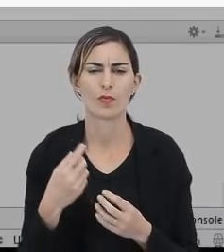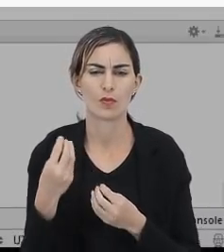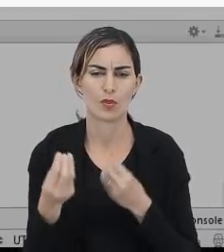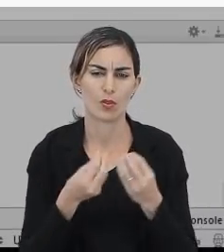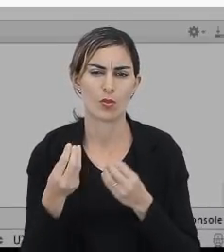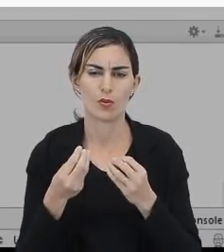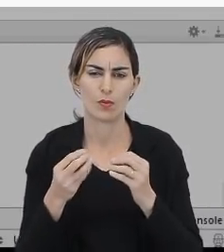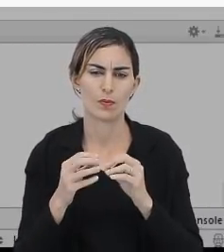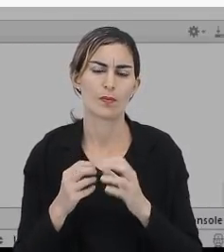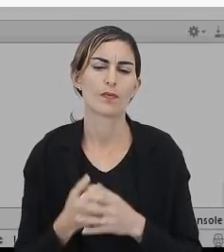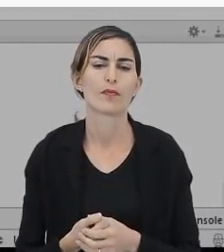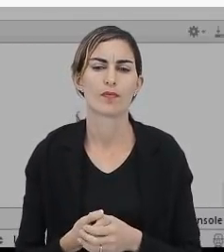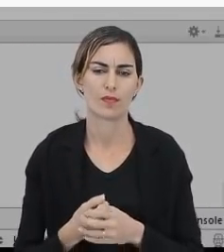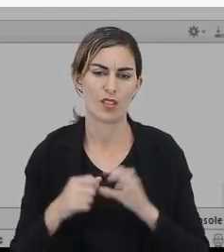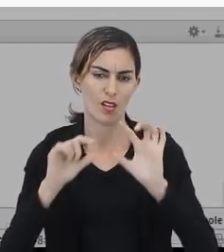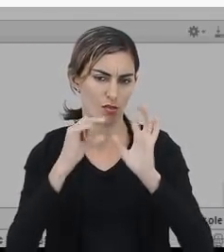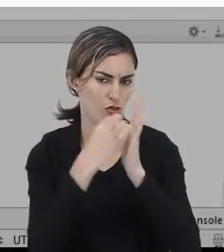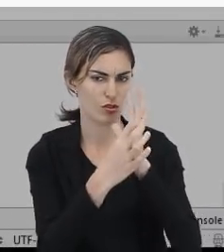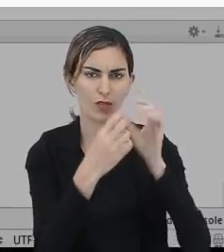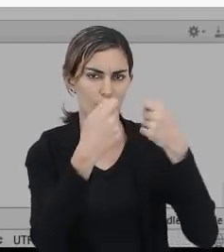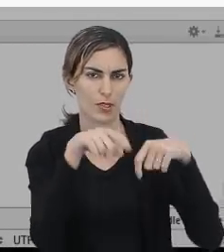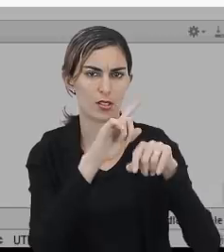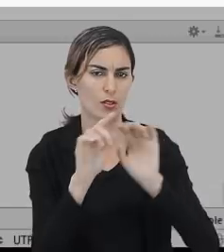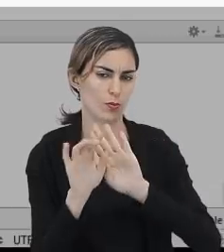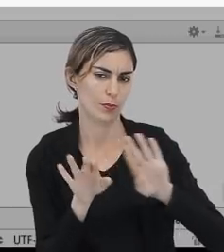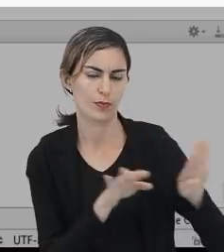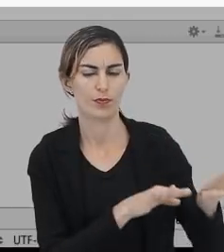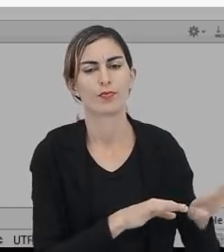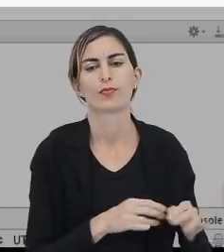Vamos retirar essa variável que a gente não vai precisar dela.